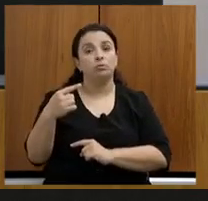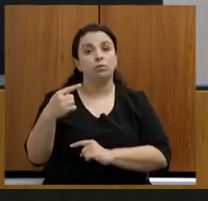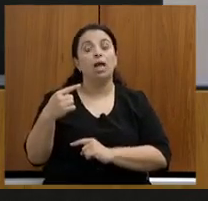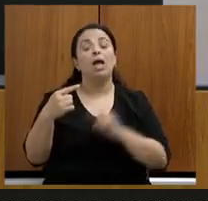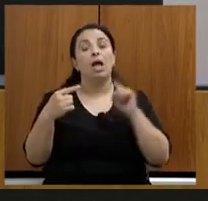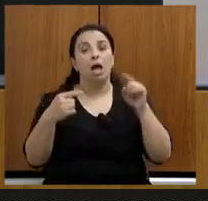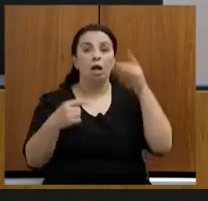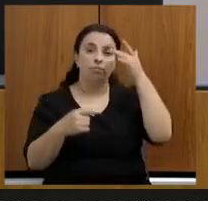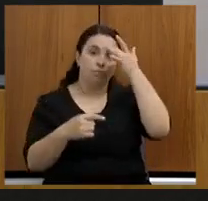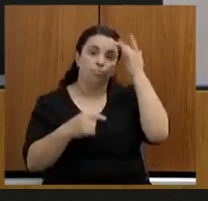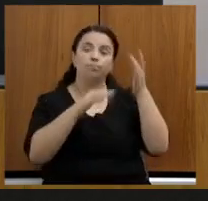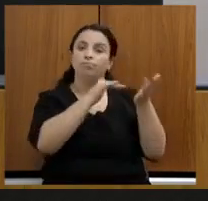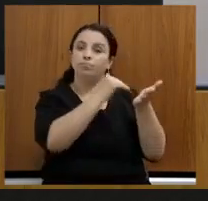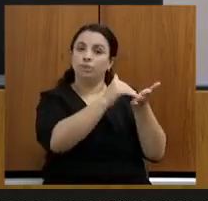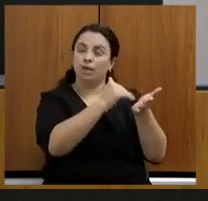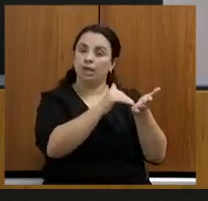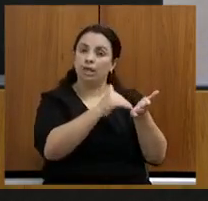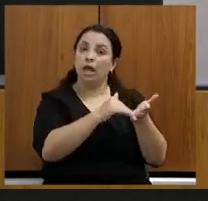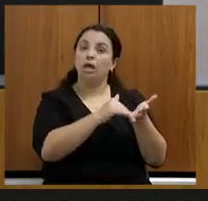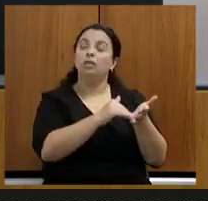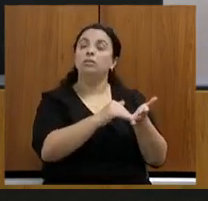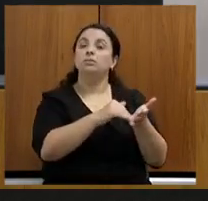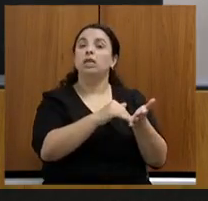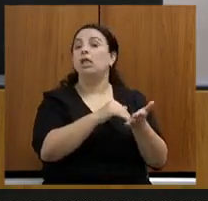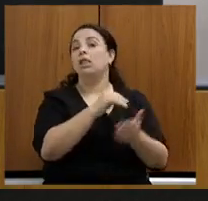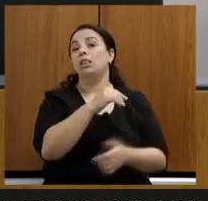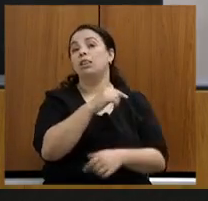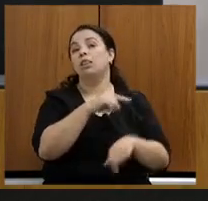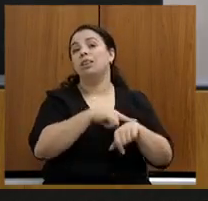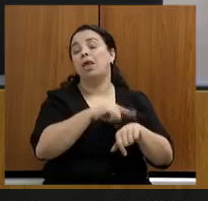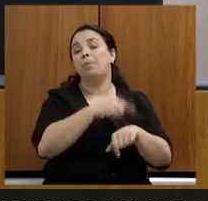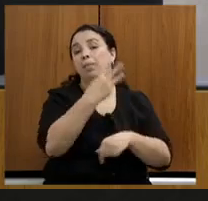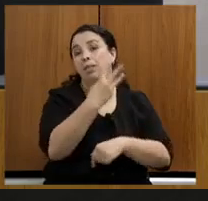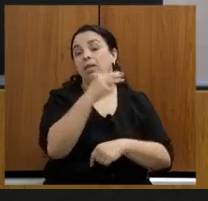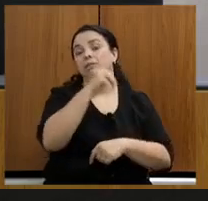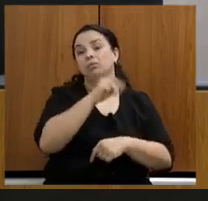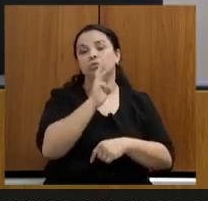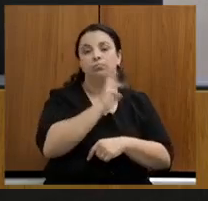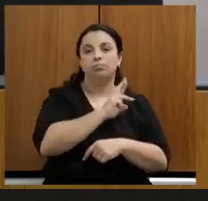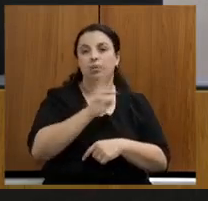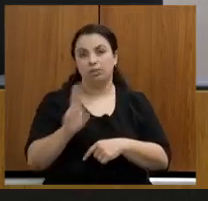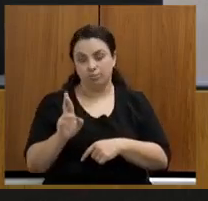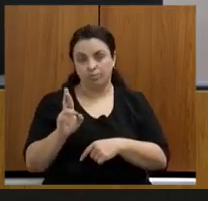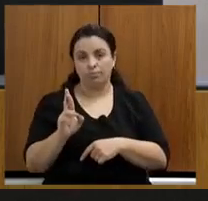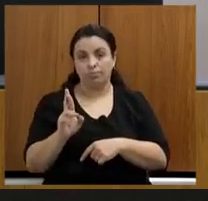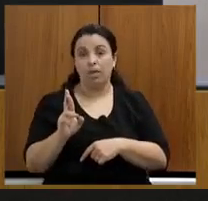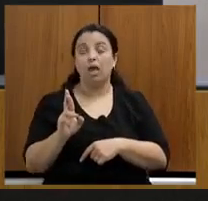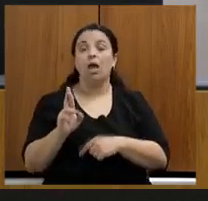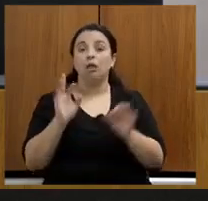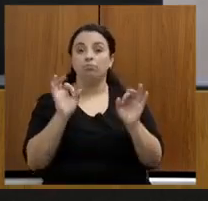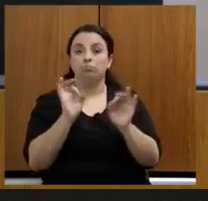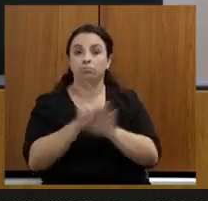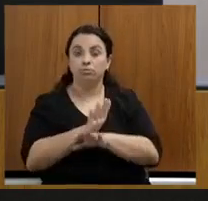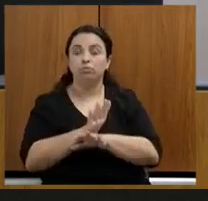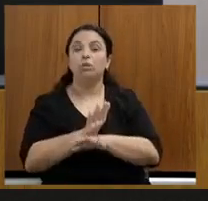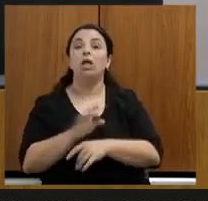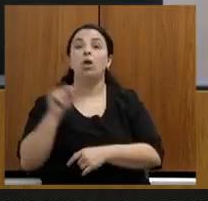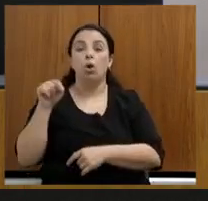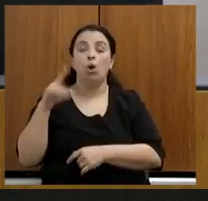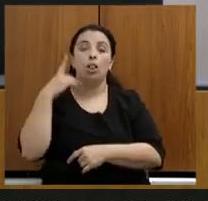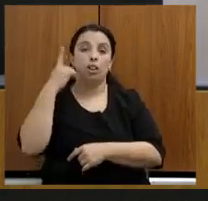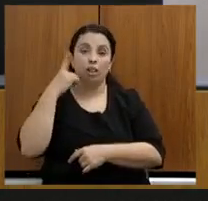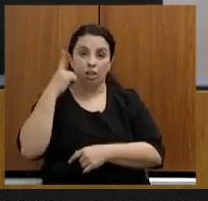autoridade estadual disporá de três minutos para respondê-la. Após a resposta da autoridade estadual, o